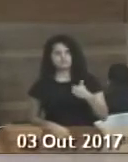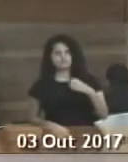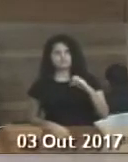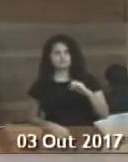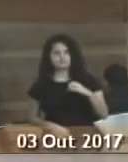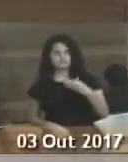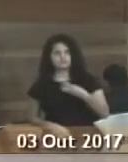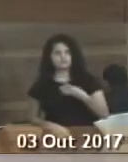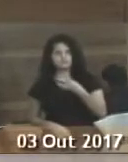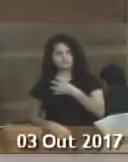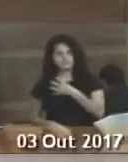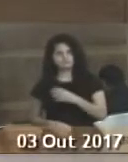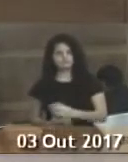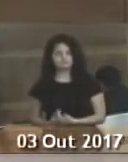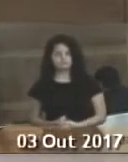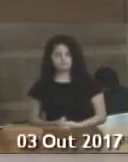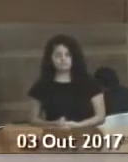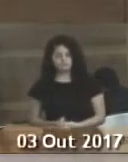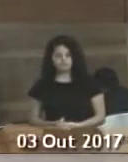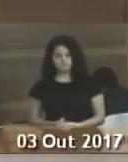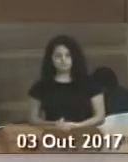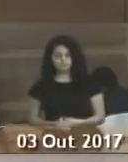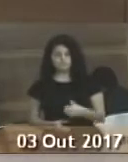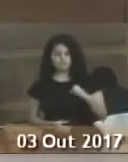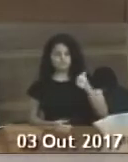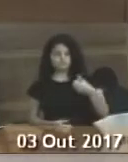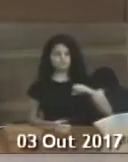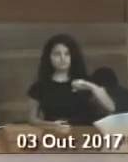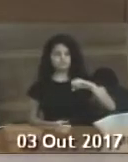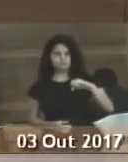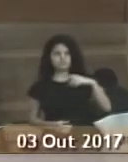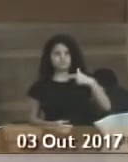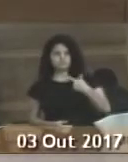041 e 044/2017. E requerimentos de número